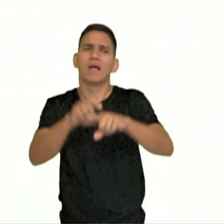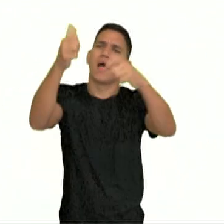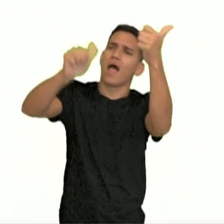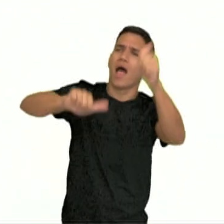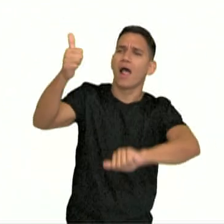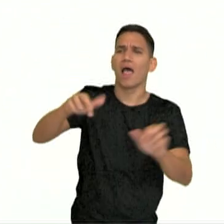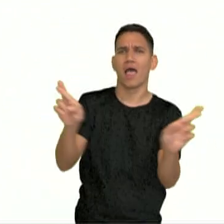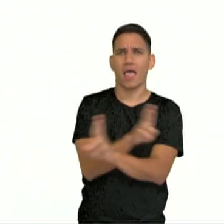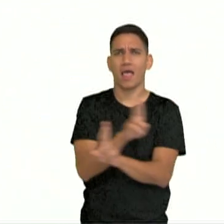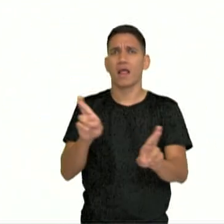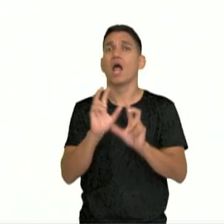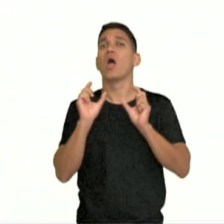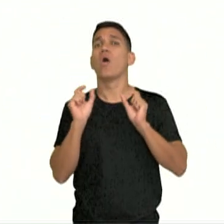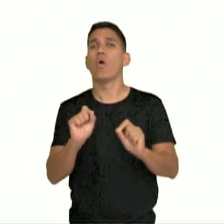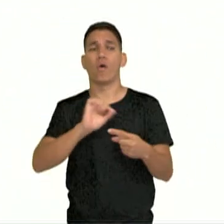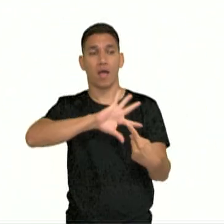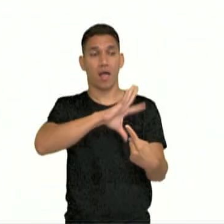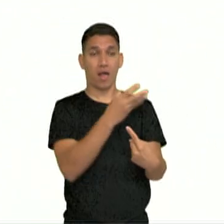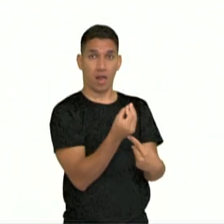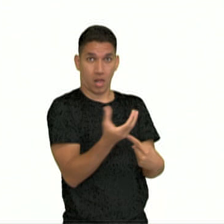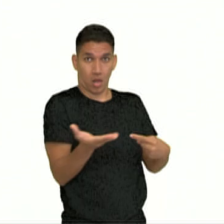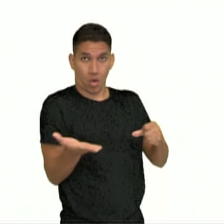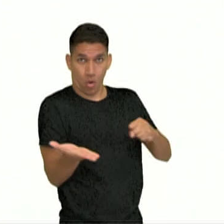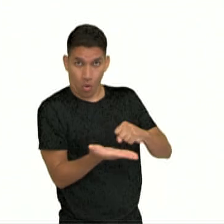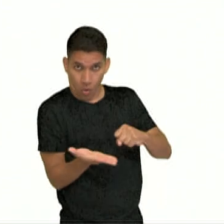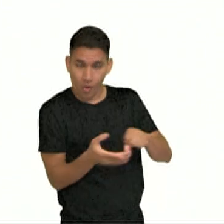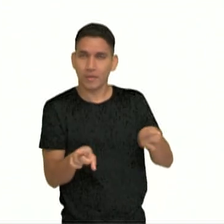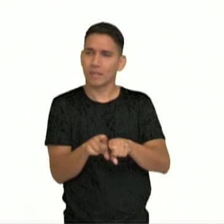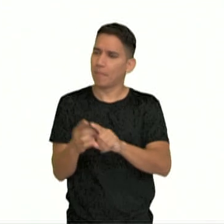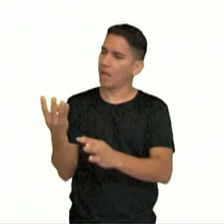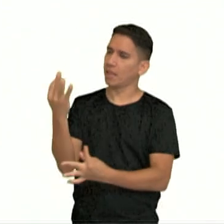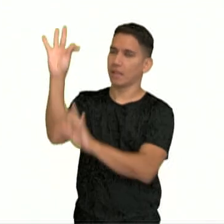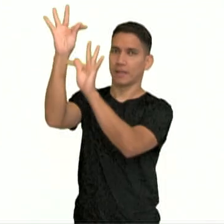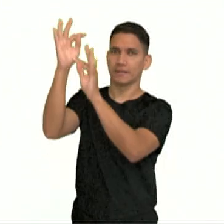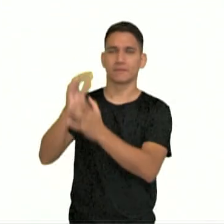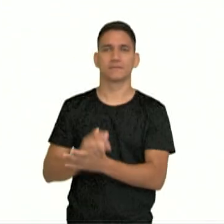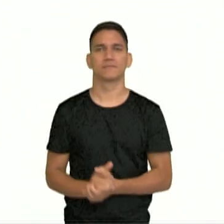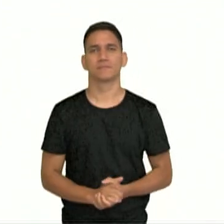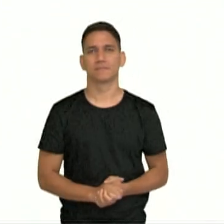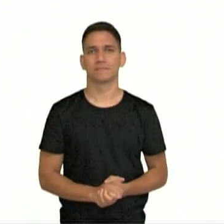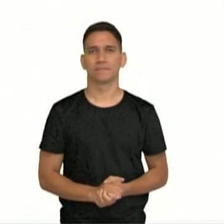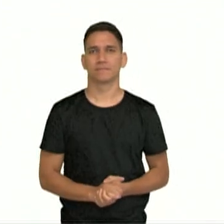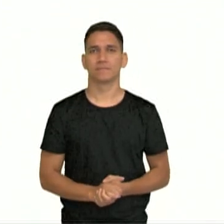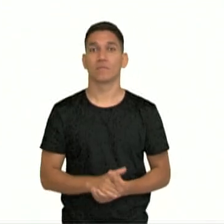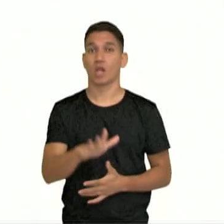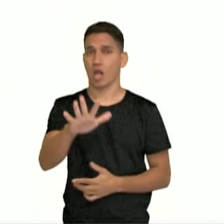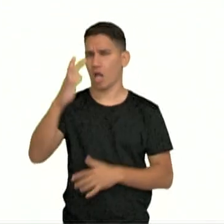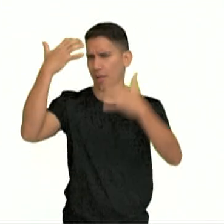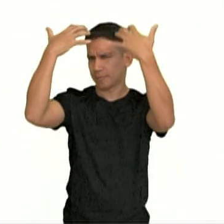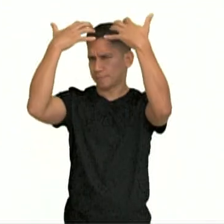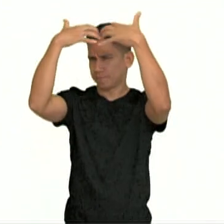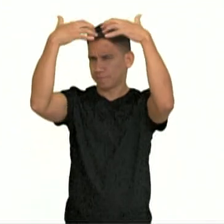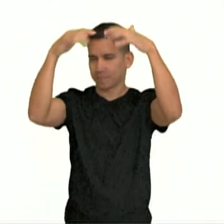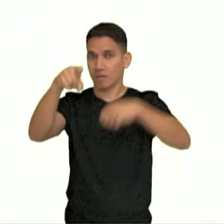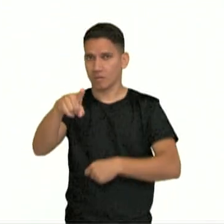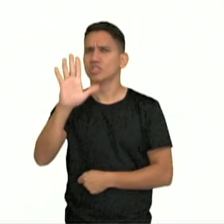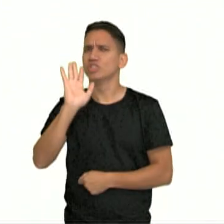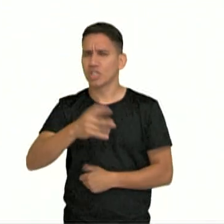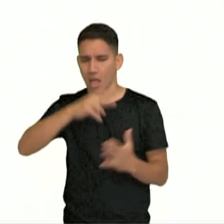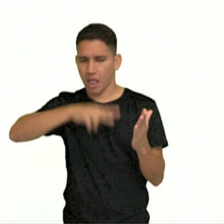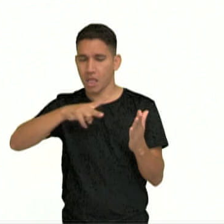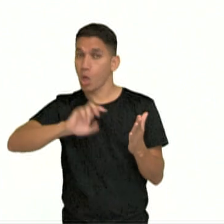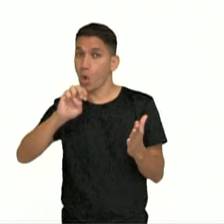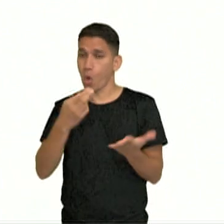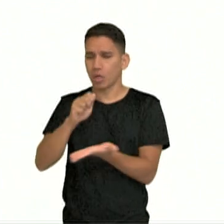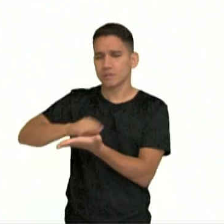relações entre arte contemporânea e tecnologia. Pense um pouco. Você já leu ou